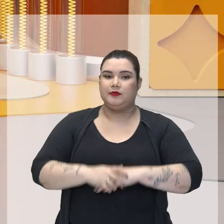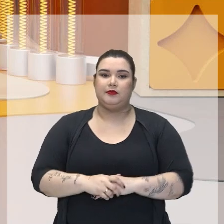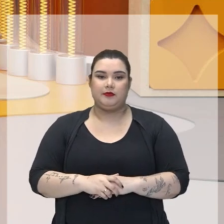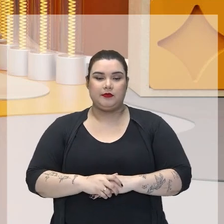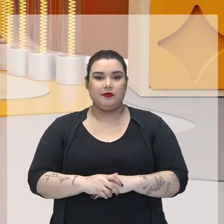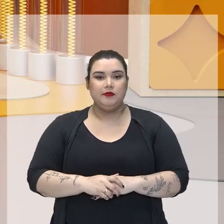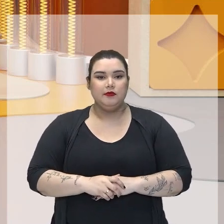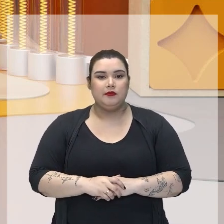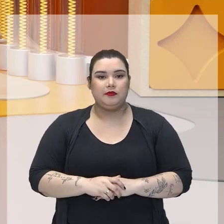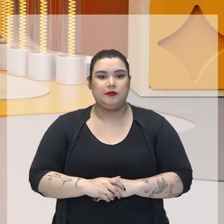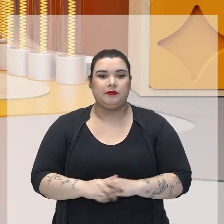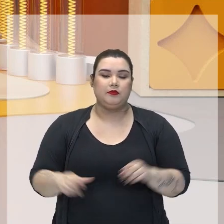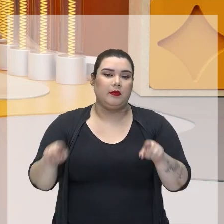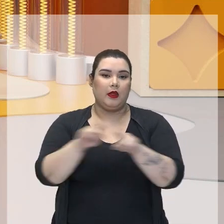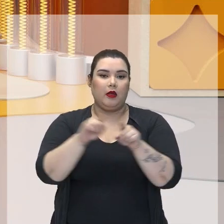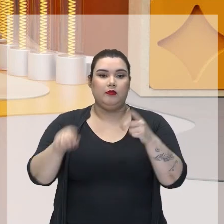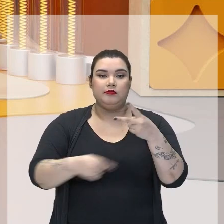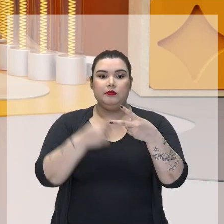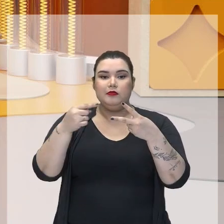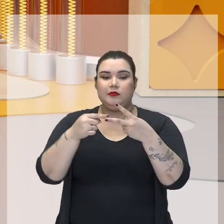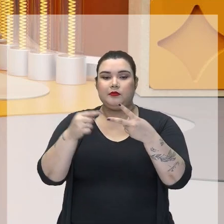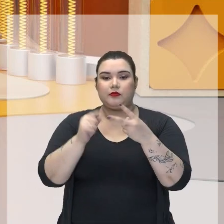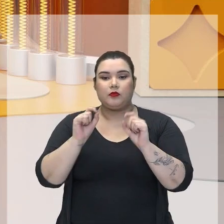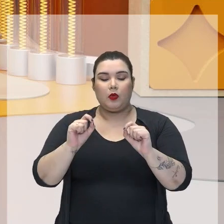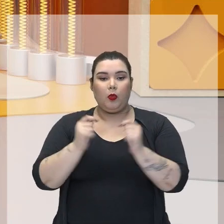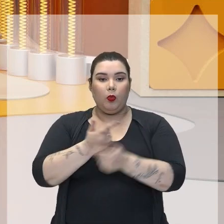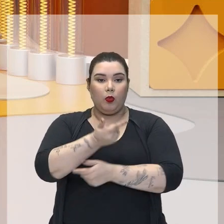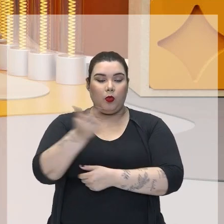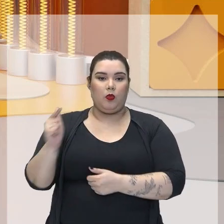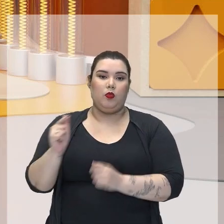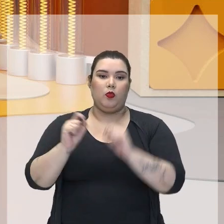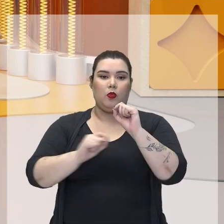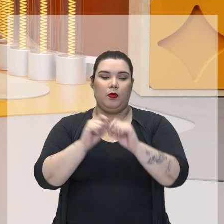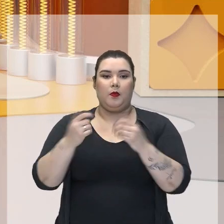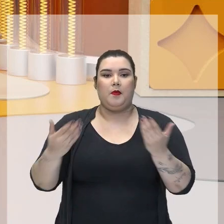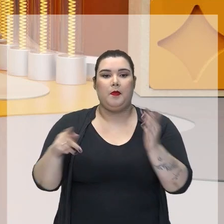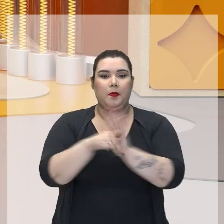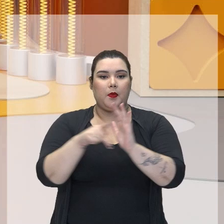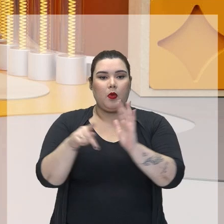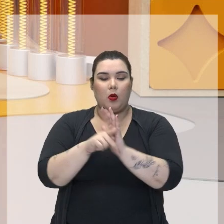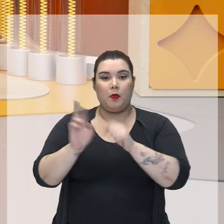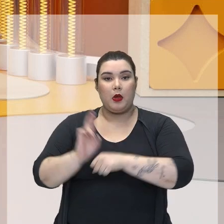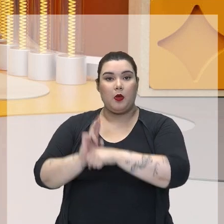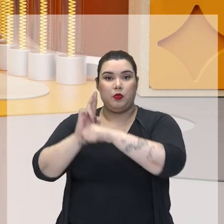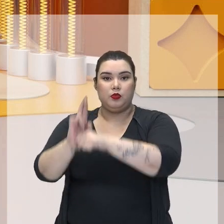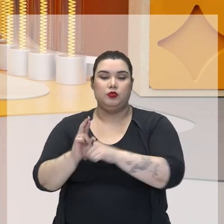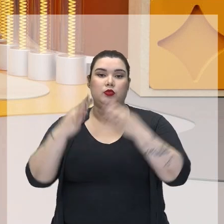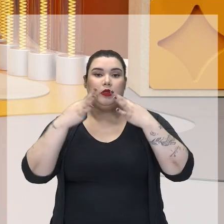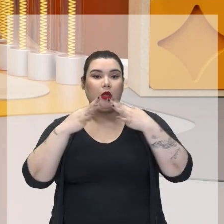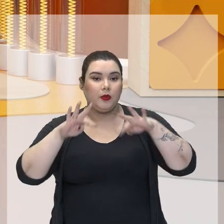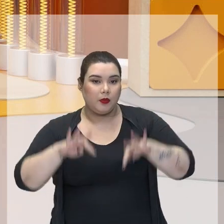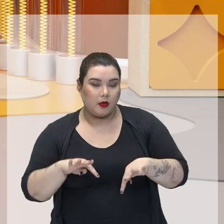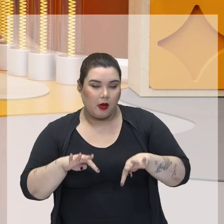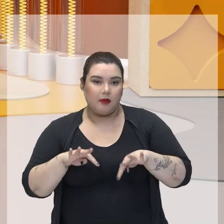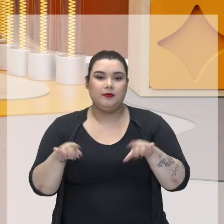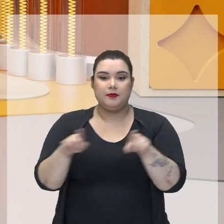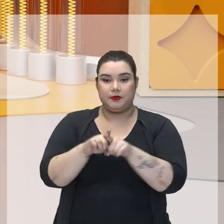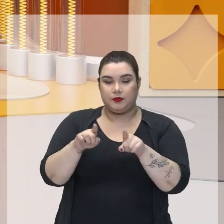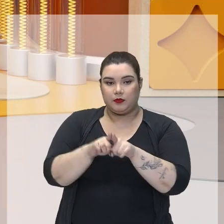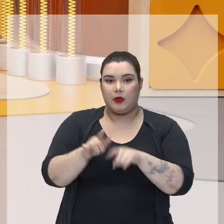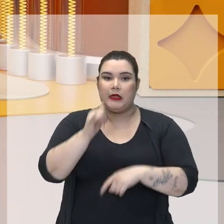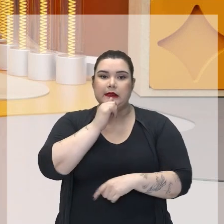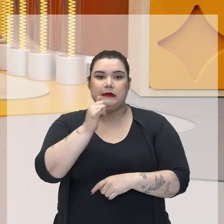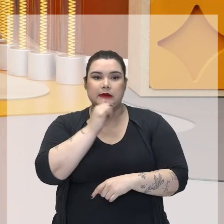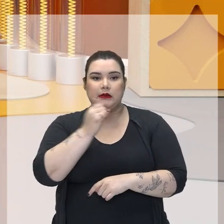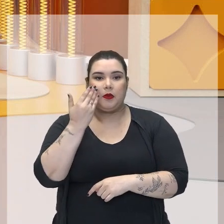né? A gente tem aqui o outro motivo, que são os interesses por causa de recursos naturais também, né? A gente vai usar como exemplo aqui a questão